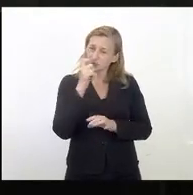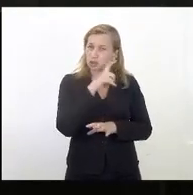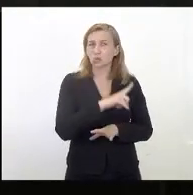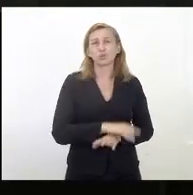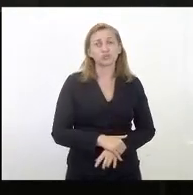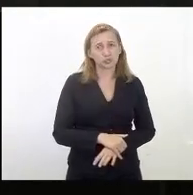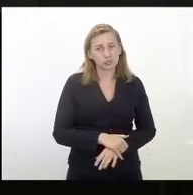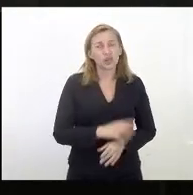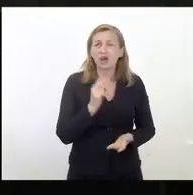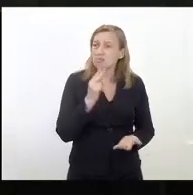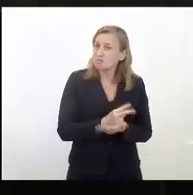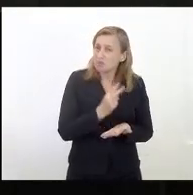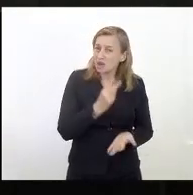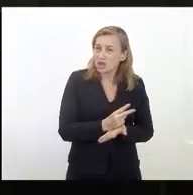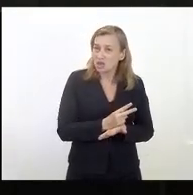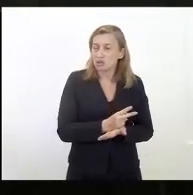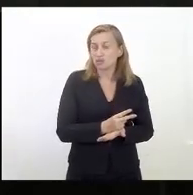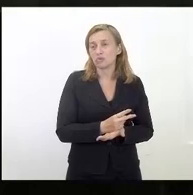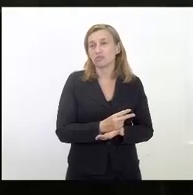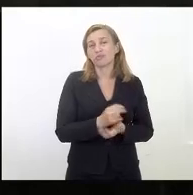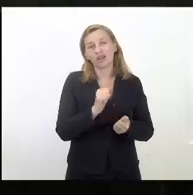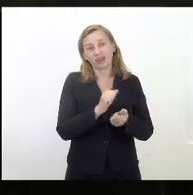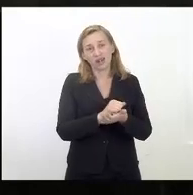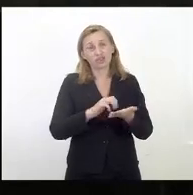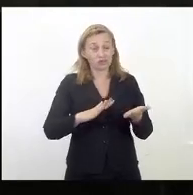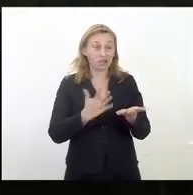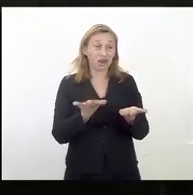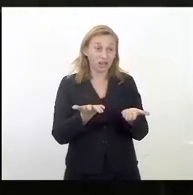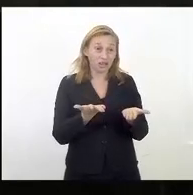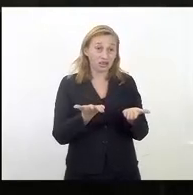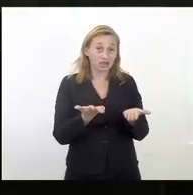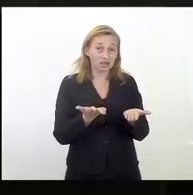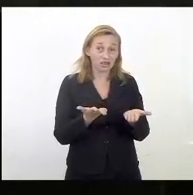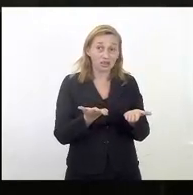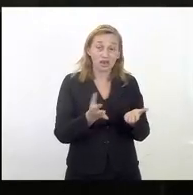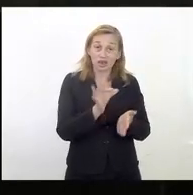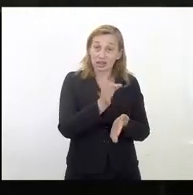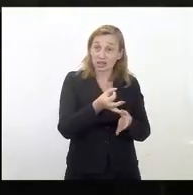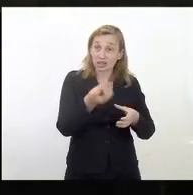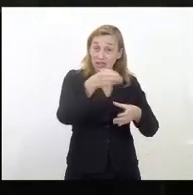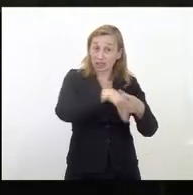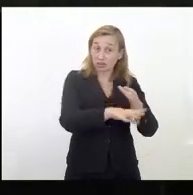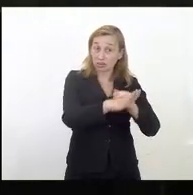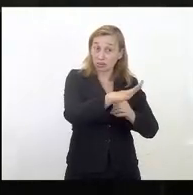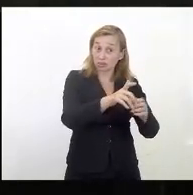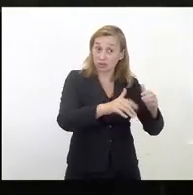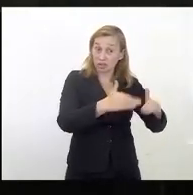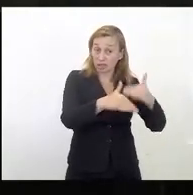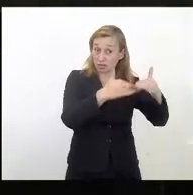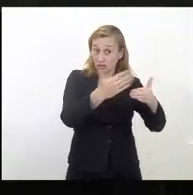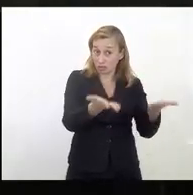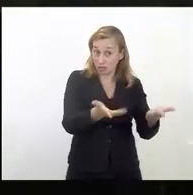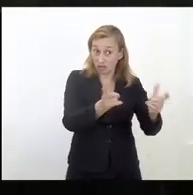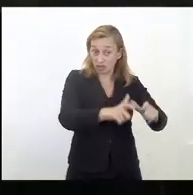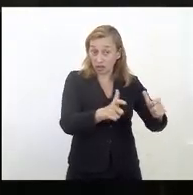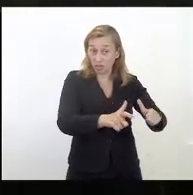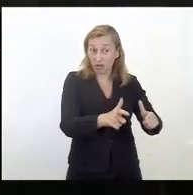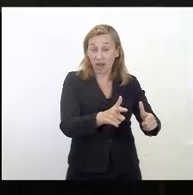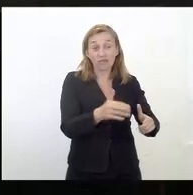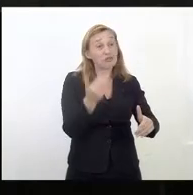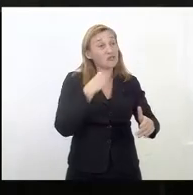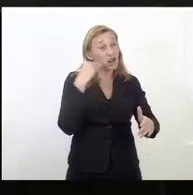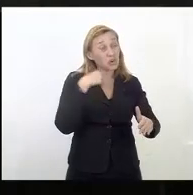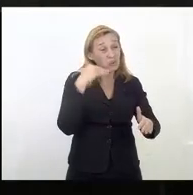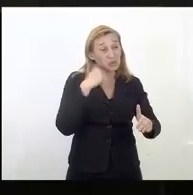mesmo até sem inclusive pelas atividades propriamente educational educacionais que são desenvolvidas ali são muito precárias